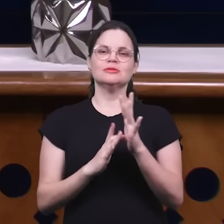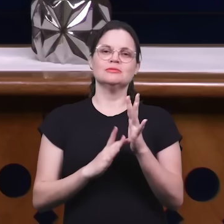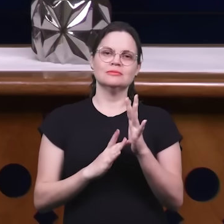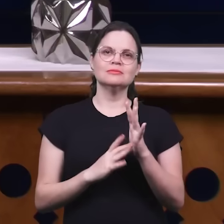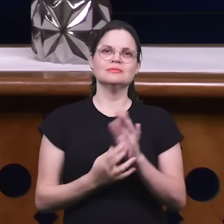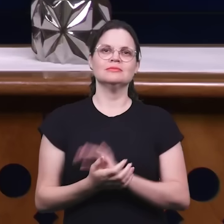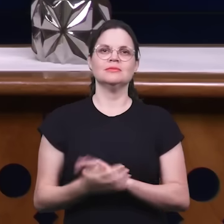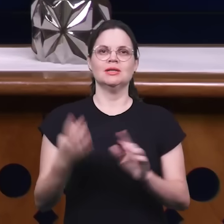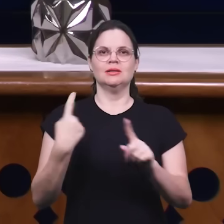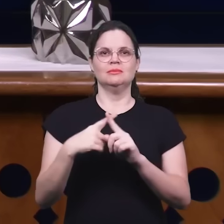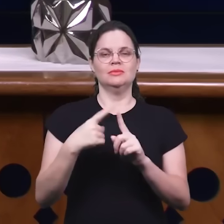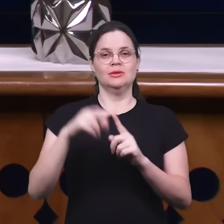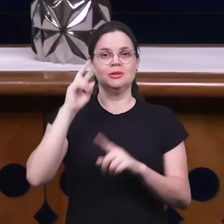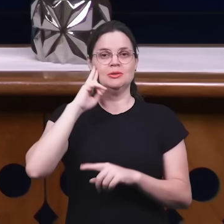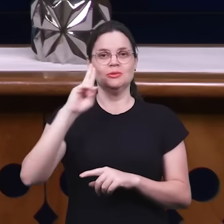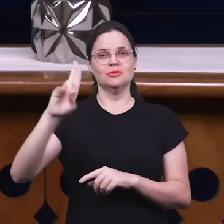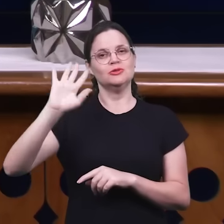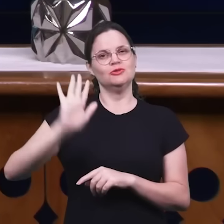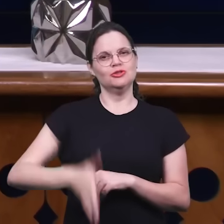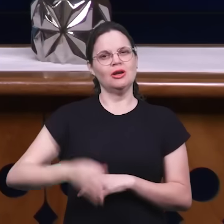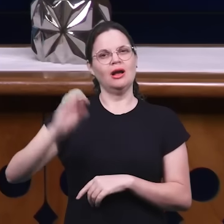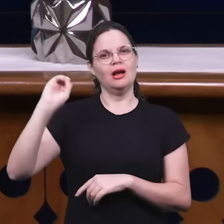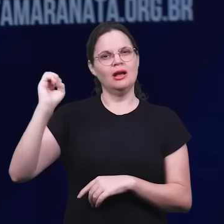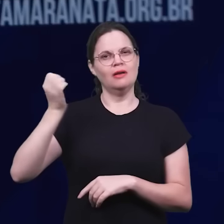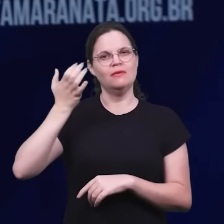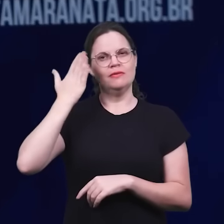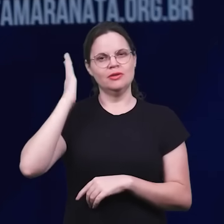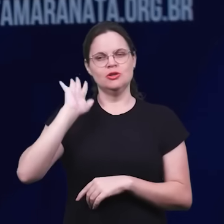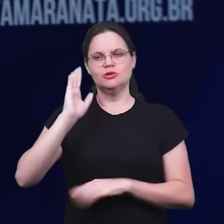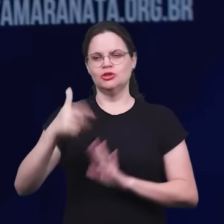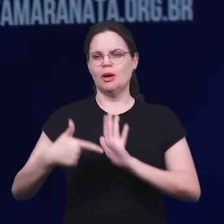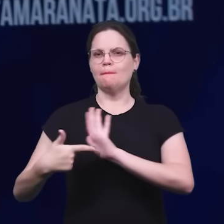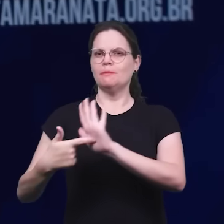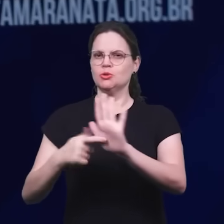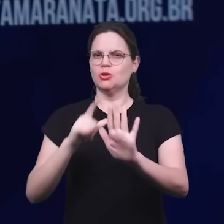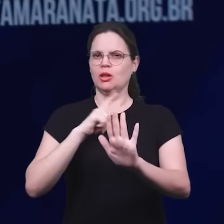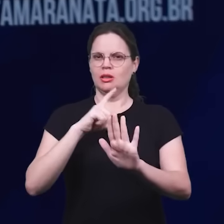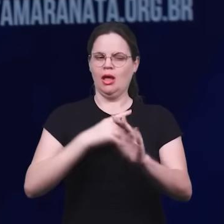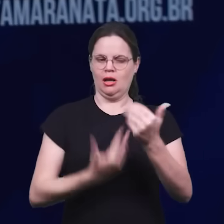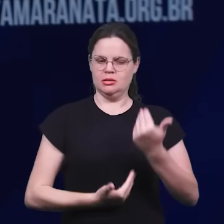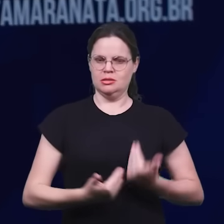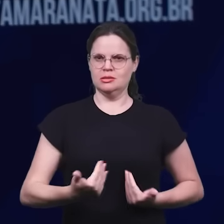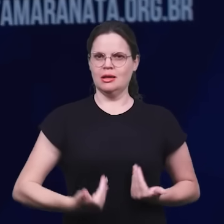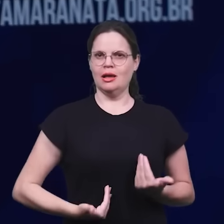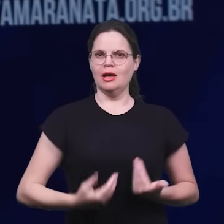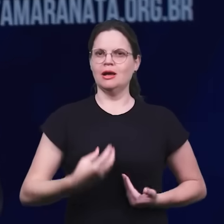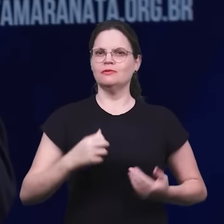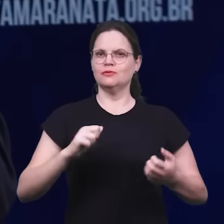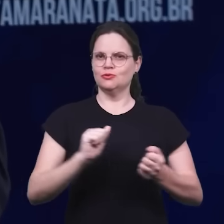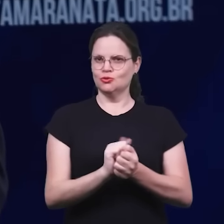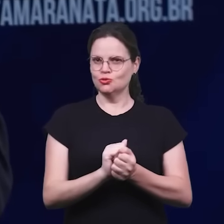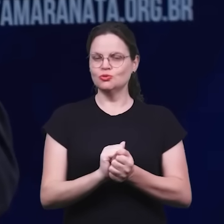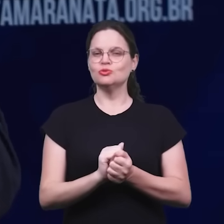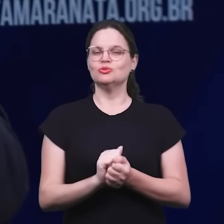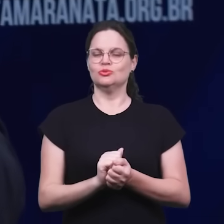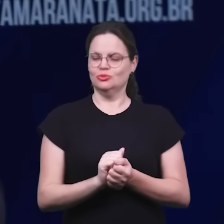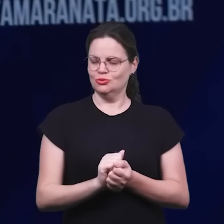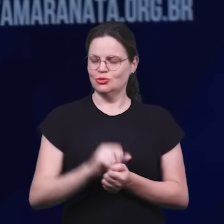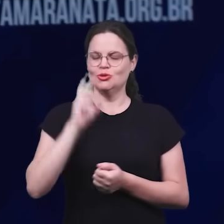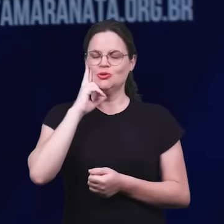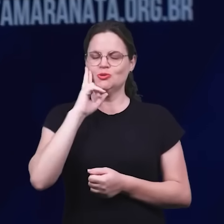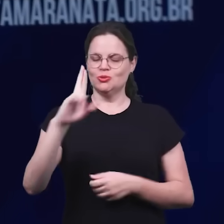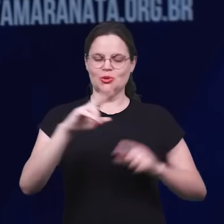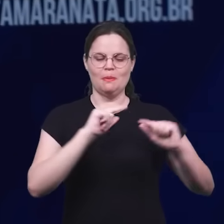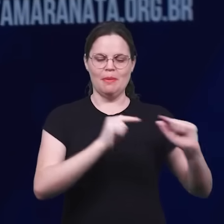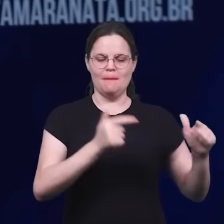o Senhor já se revelou, agora o Senhor já mostrou que havia uma igreja presente e que o Senhor que estava realizando todas as